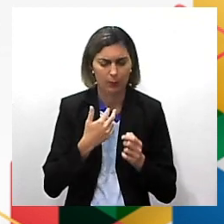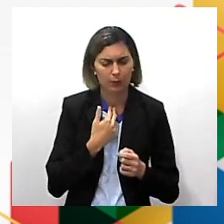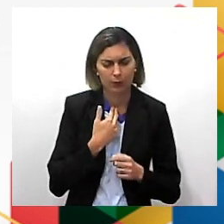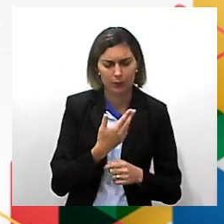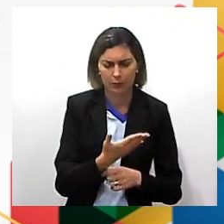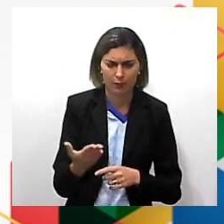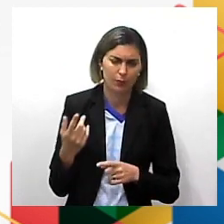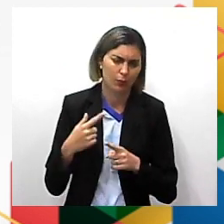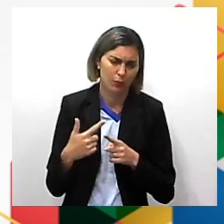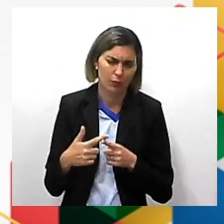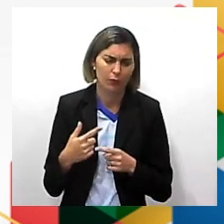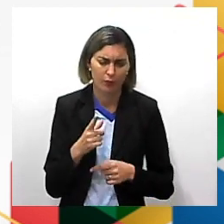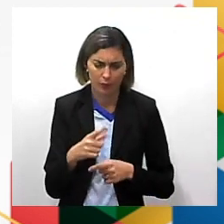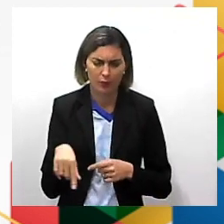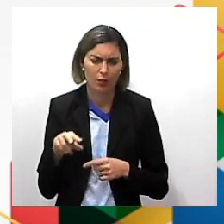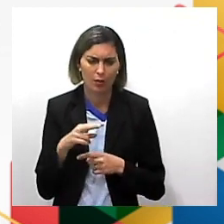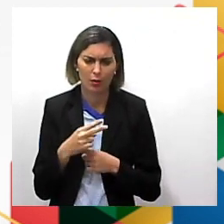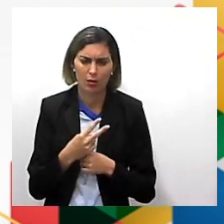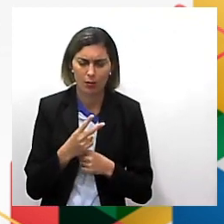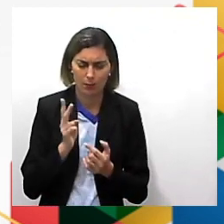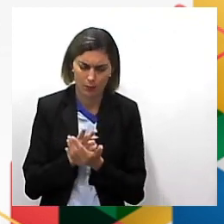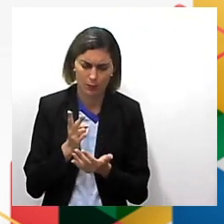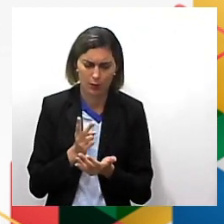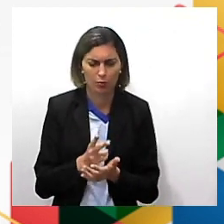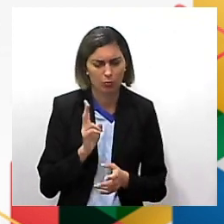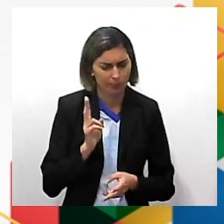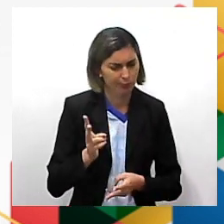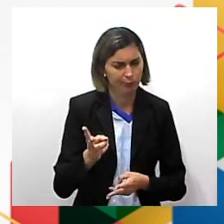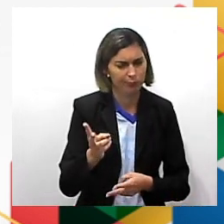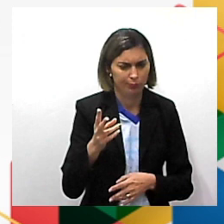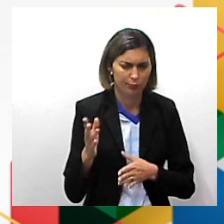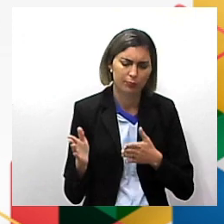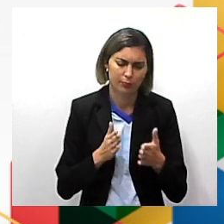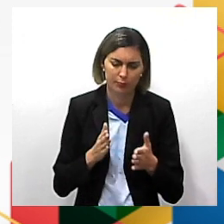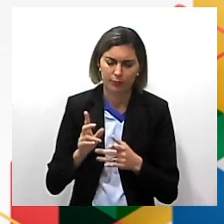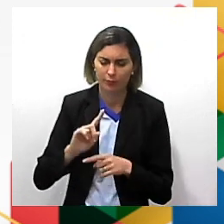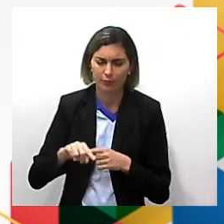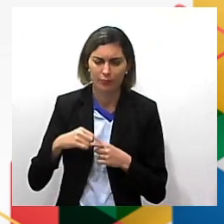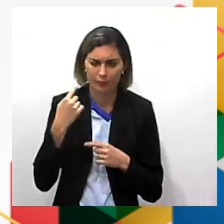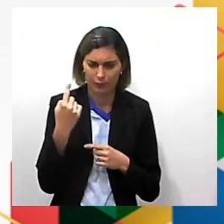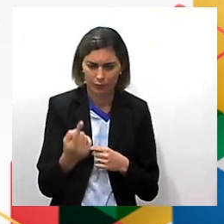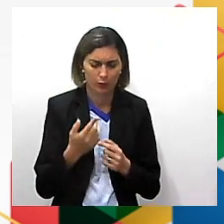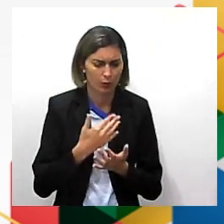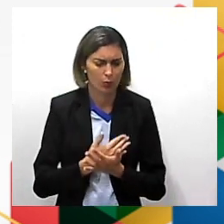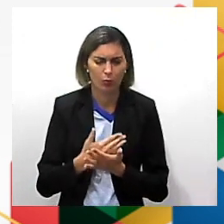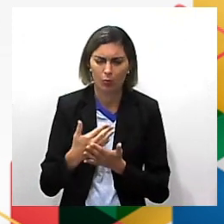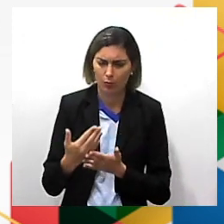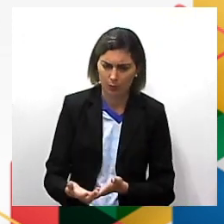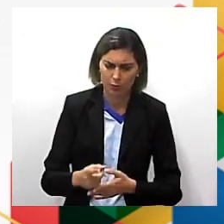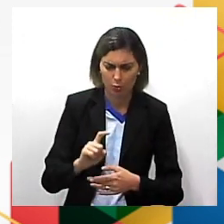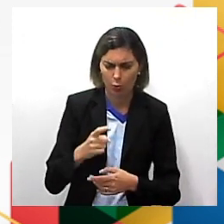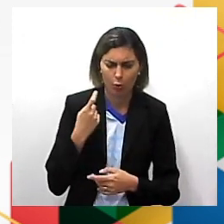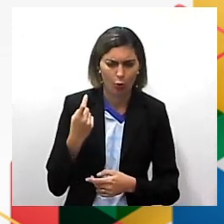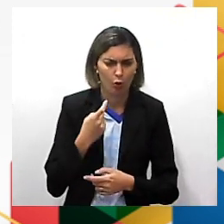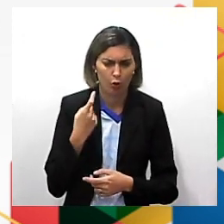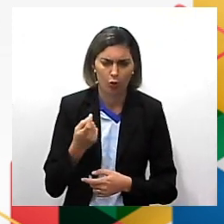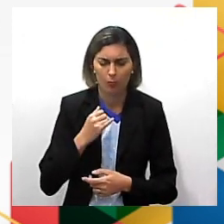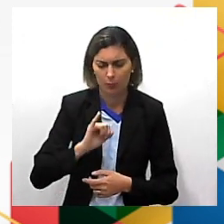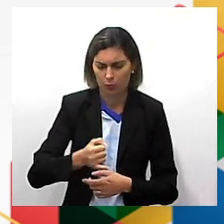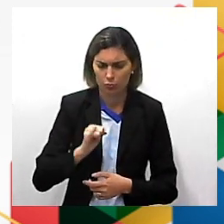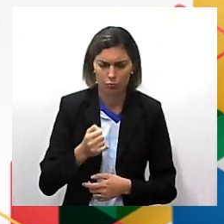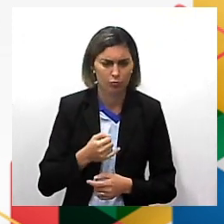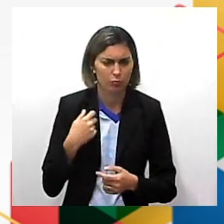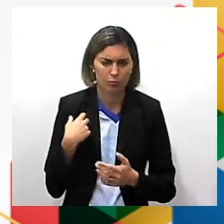ser porque aqui está dizendo que o montante permaneceu constante por um tempo, depois a gente começou a cobrar juros no